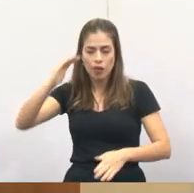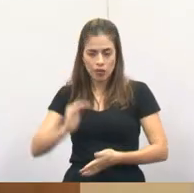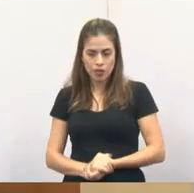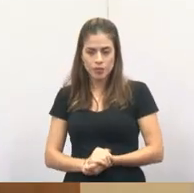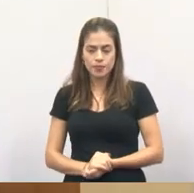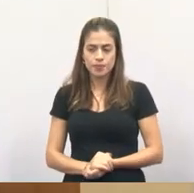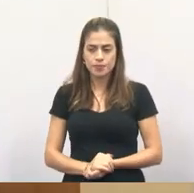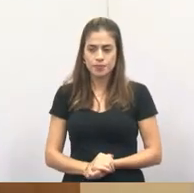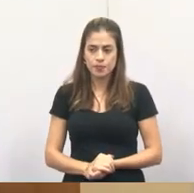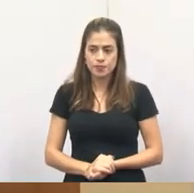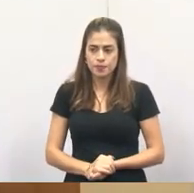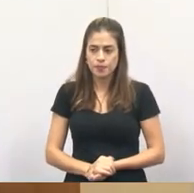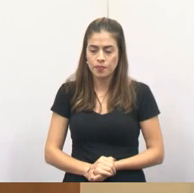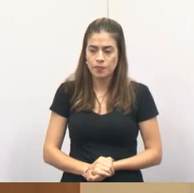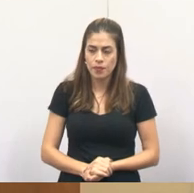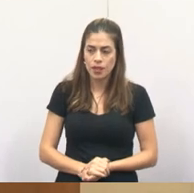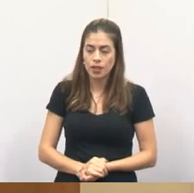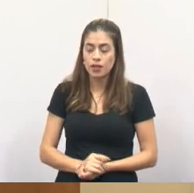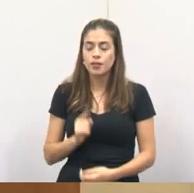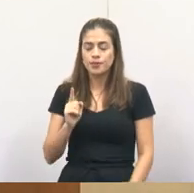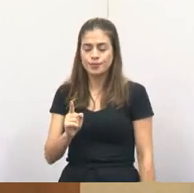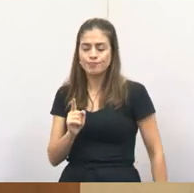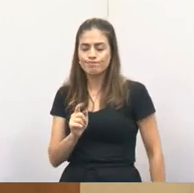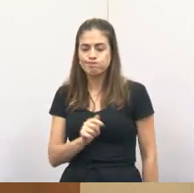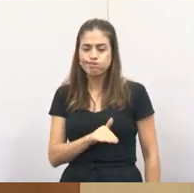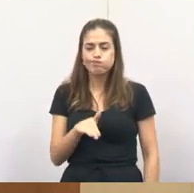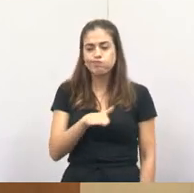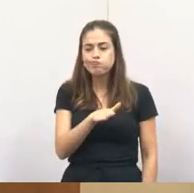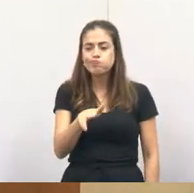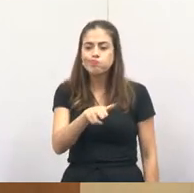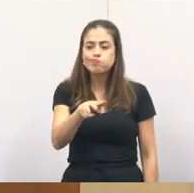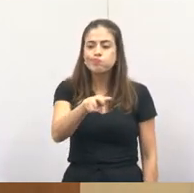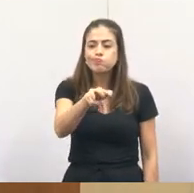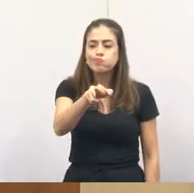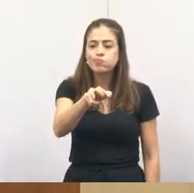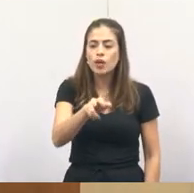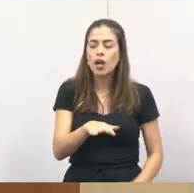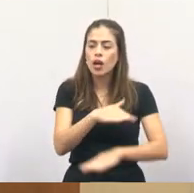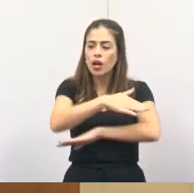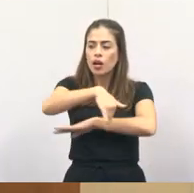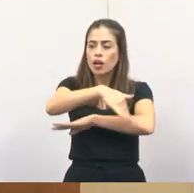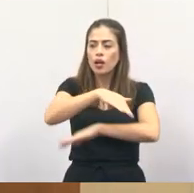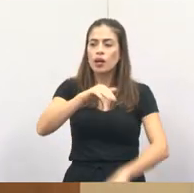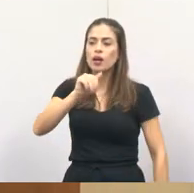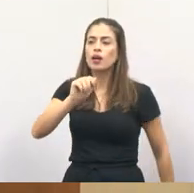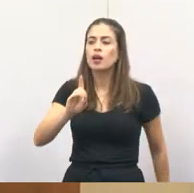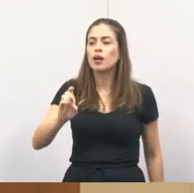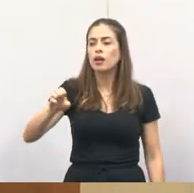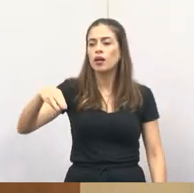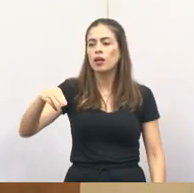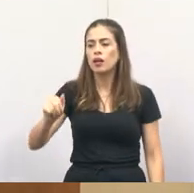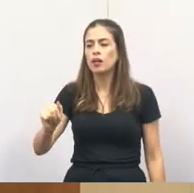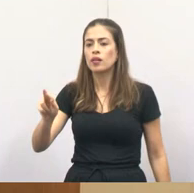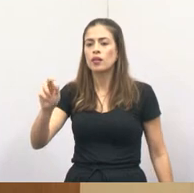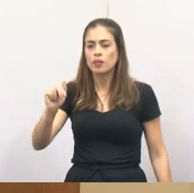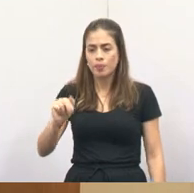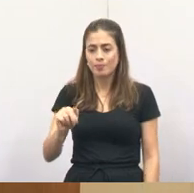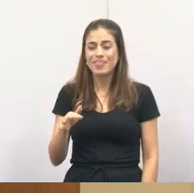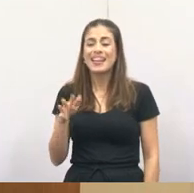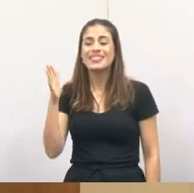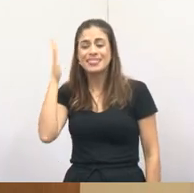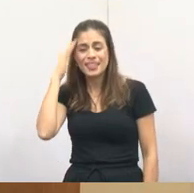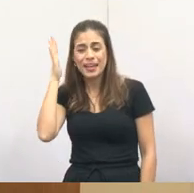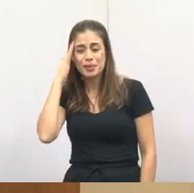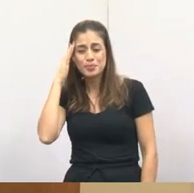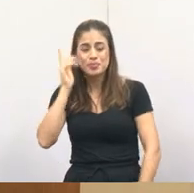e você que passa ali pela Ademar Pereira de Barros você sabe que nos horários de pico é uma calamidade os